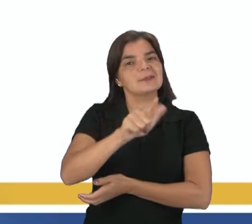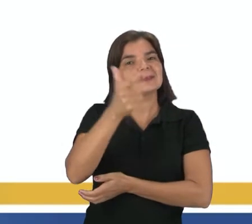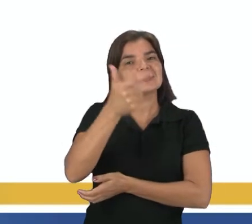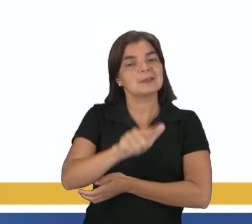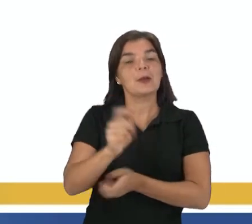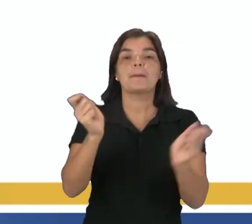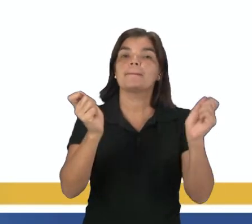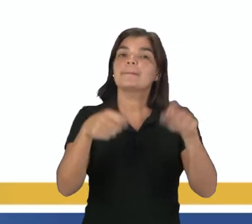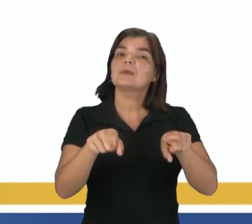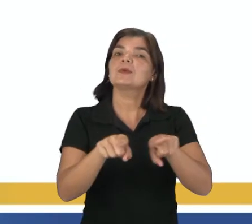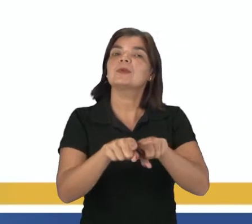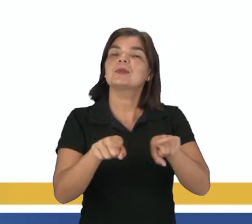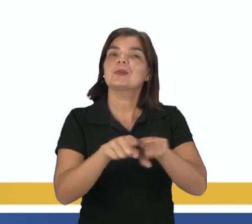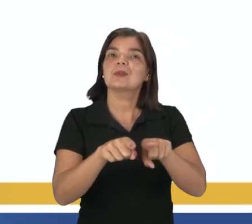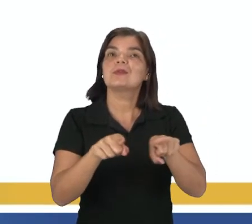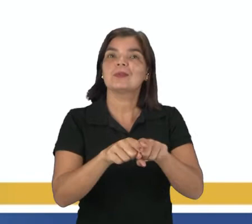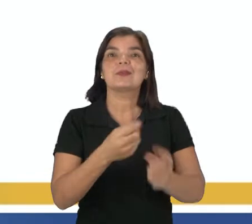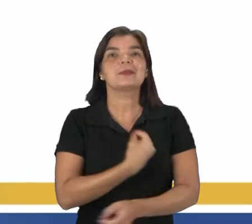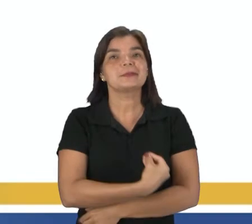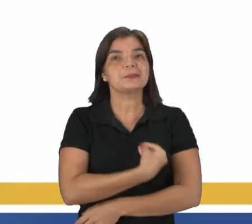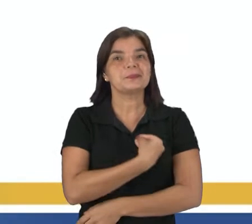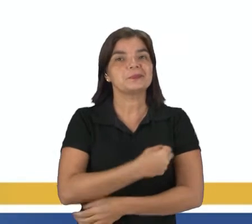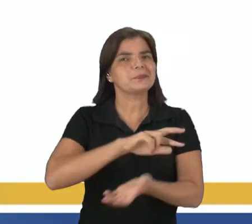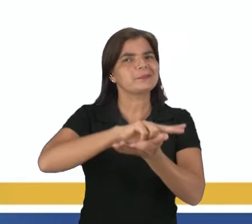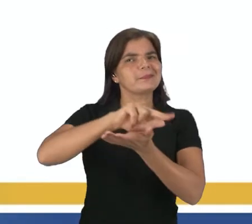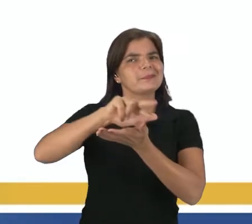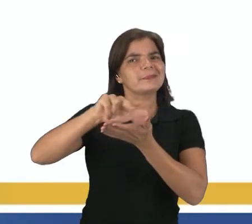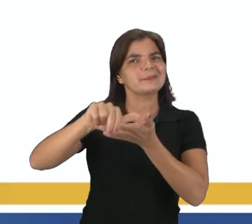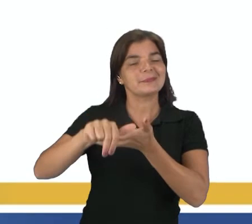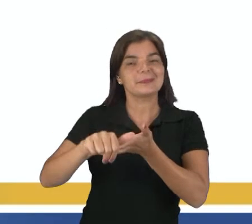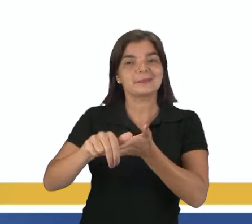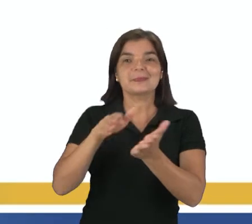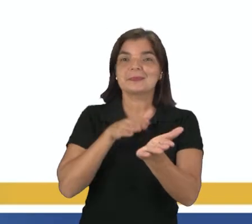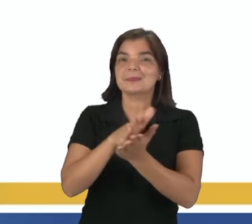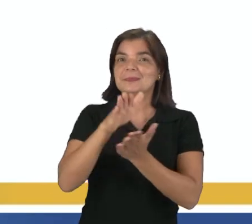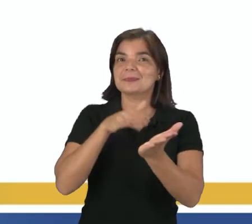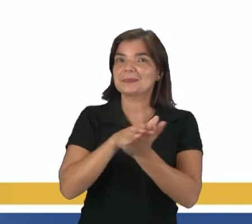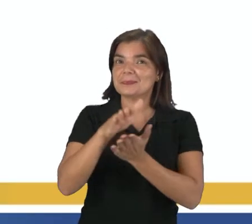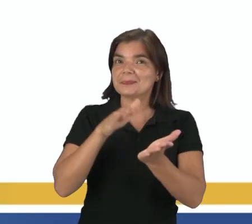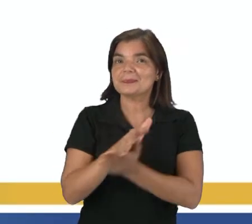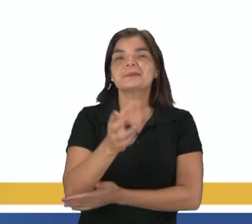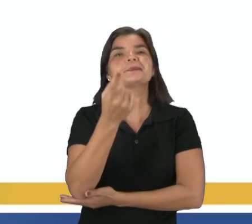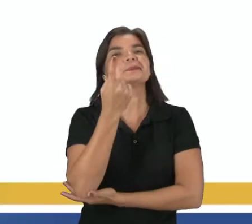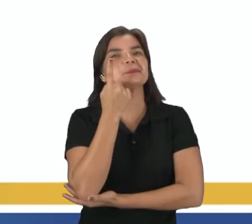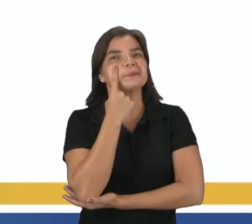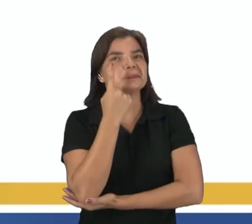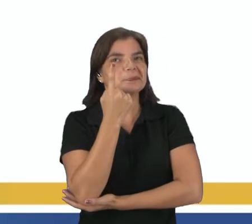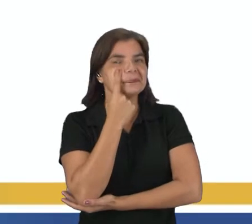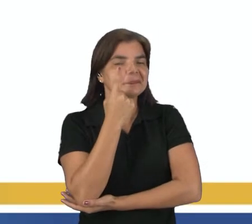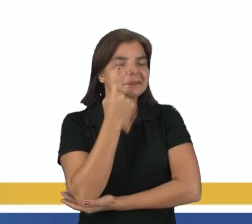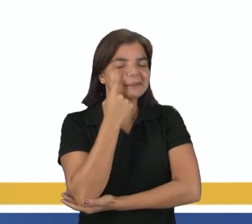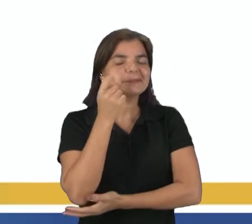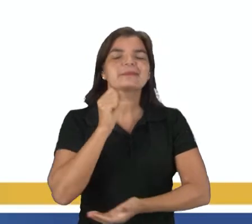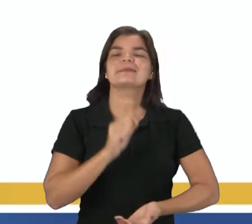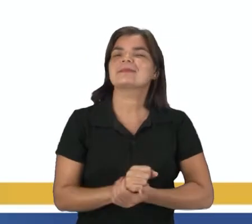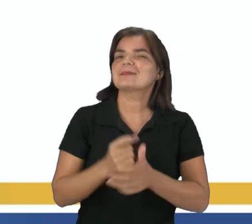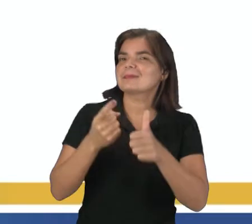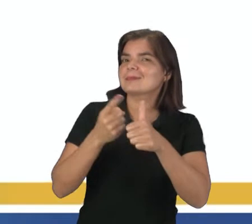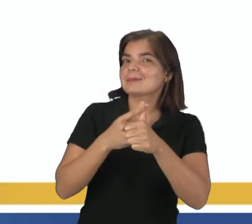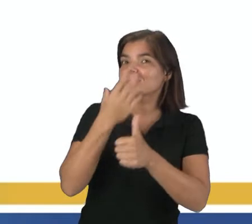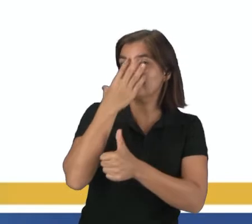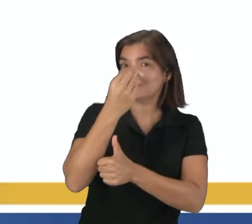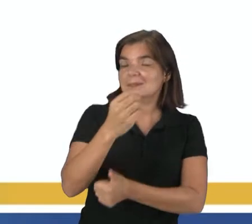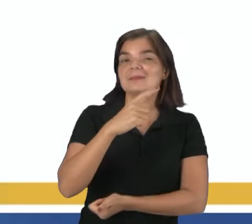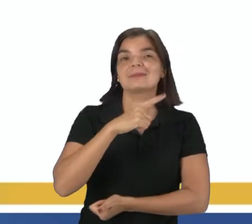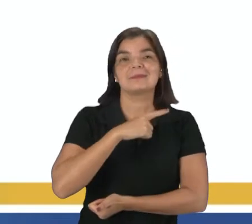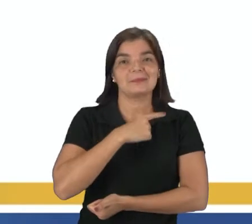vezes, possibilitando assim a existência de várias cópias. E observem que essa vai ser uma das primeiras fotos